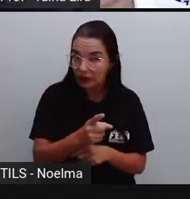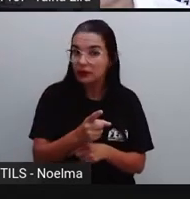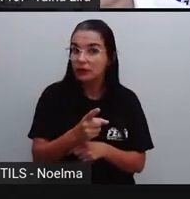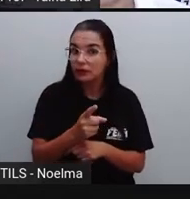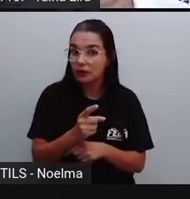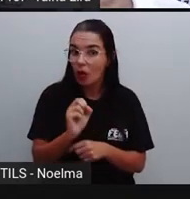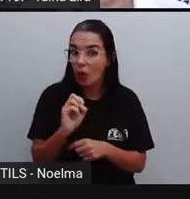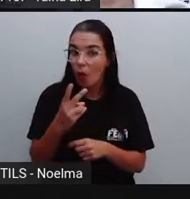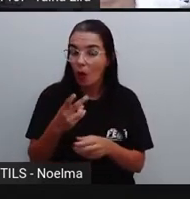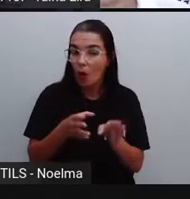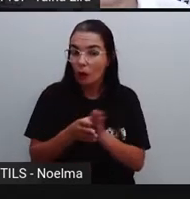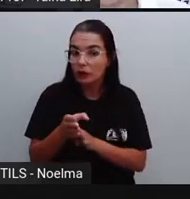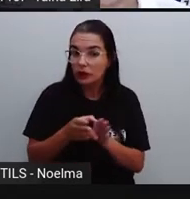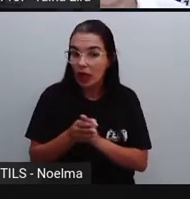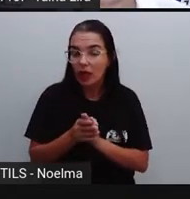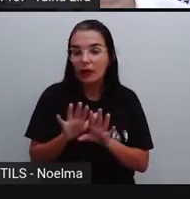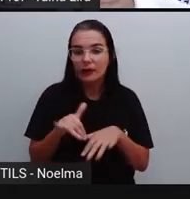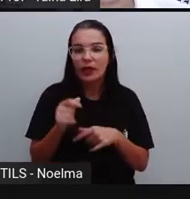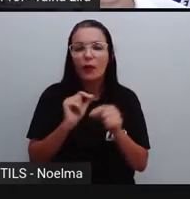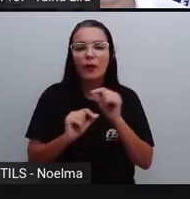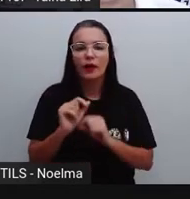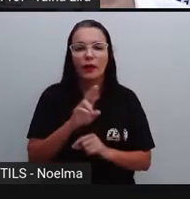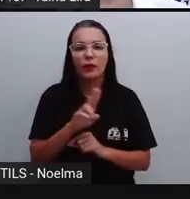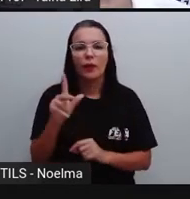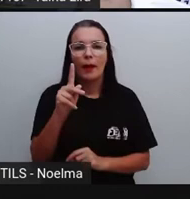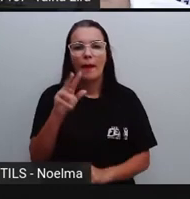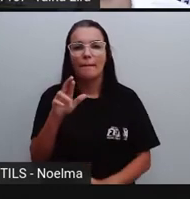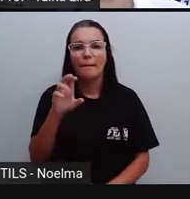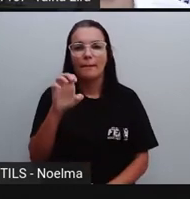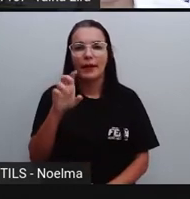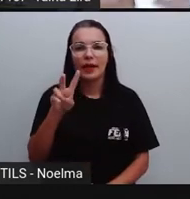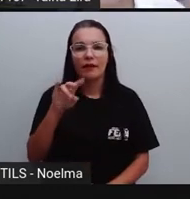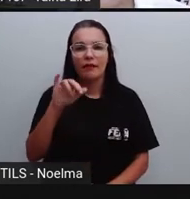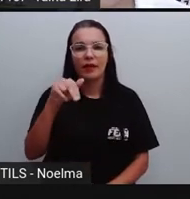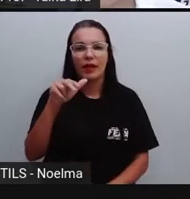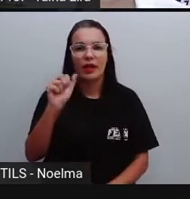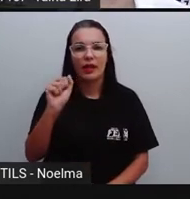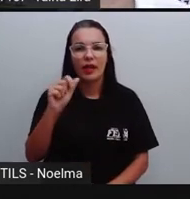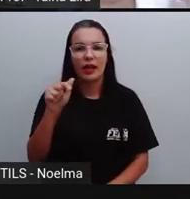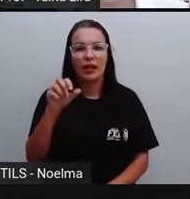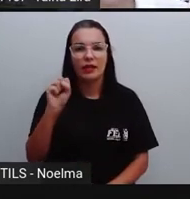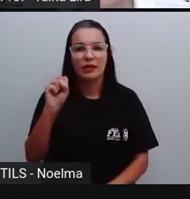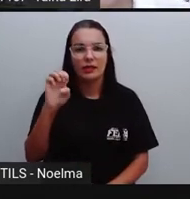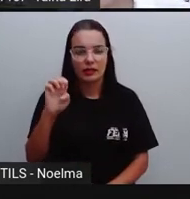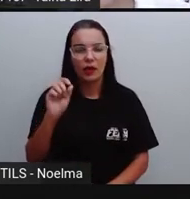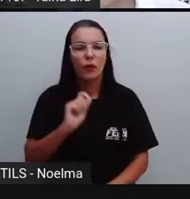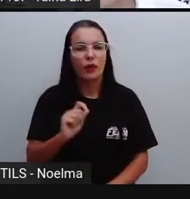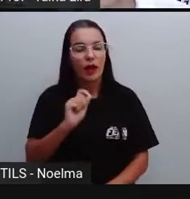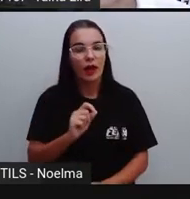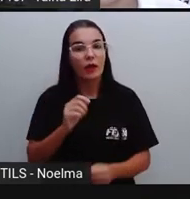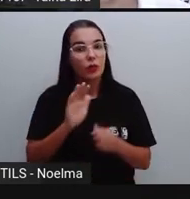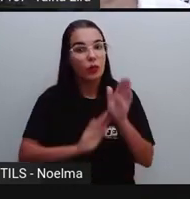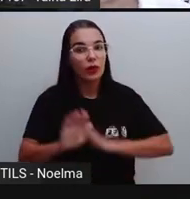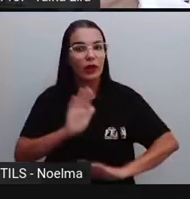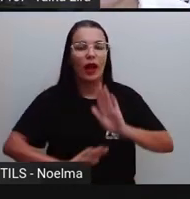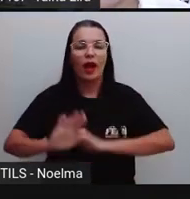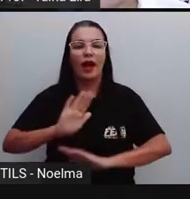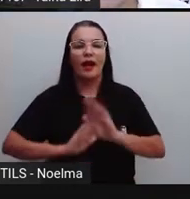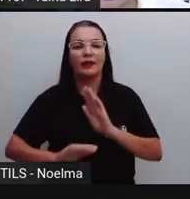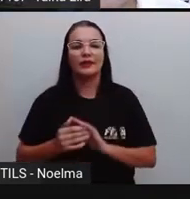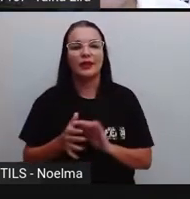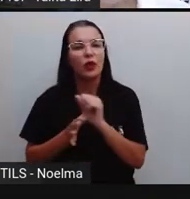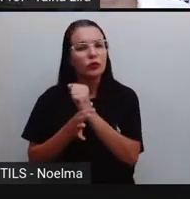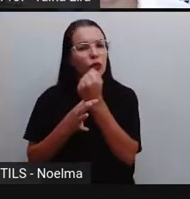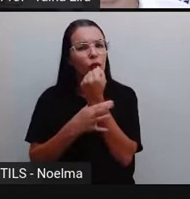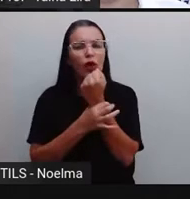ordem ou conselho, ó. Previna-se. Então, ele está dando aqui um conselho, ó. É o mês de prevenção, então, previna-se. Então,